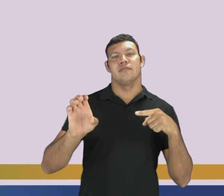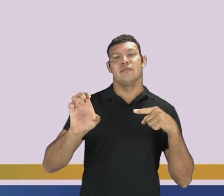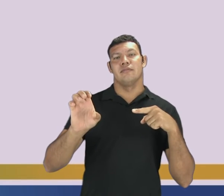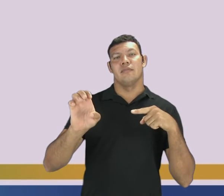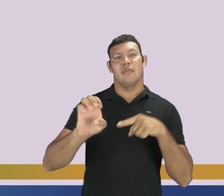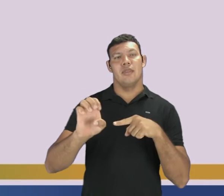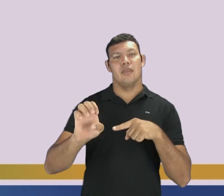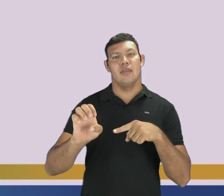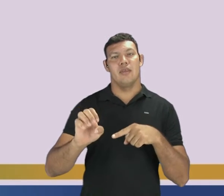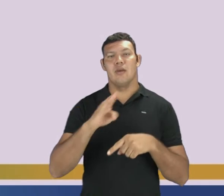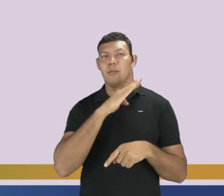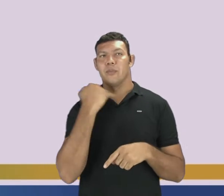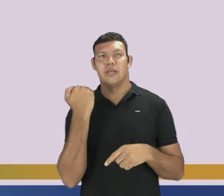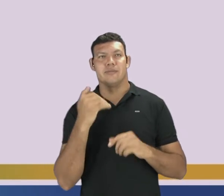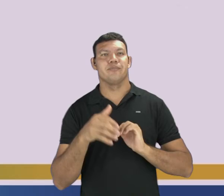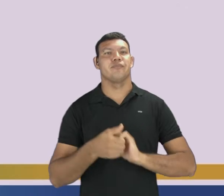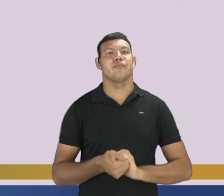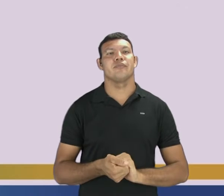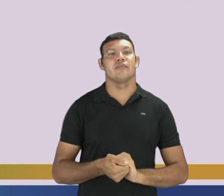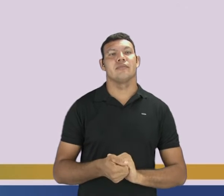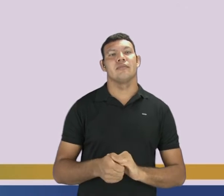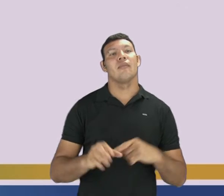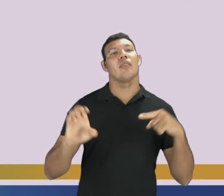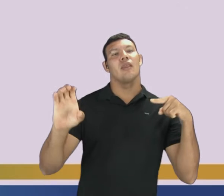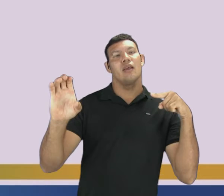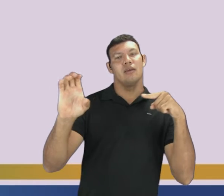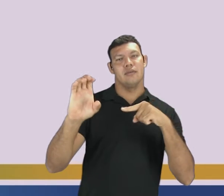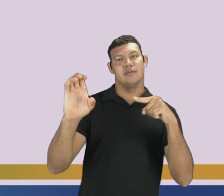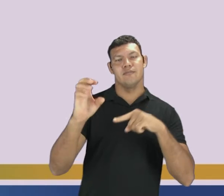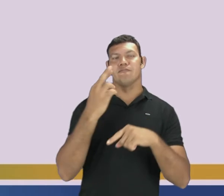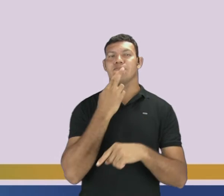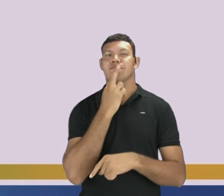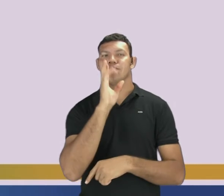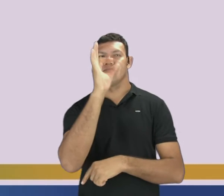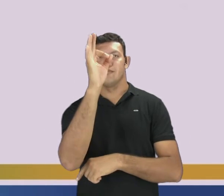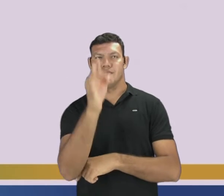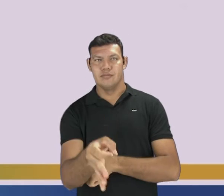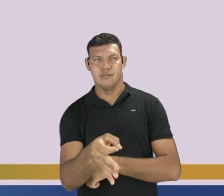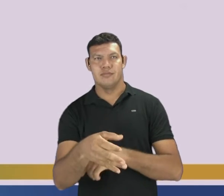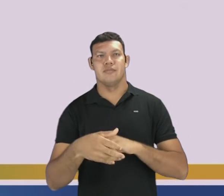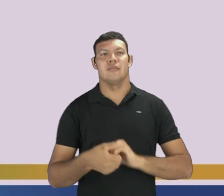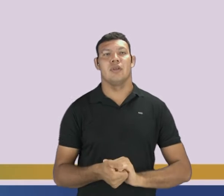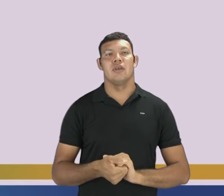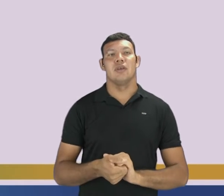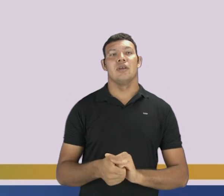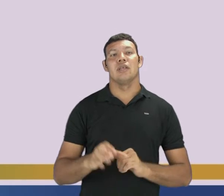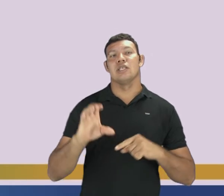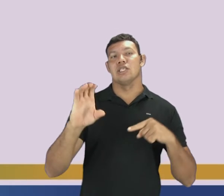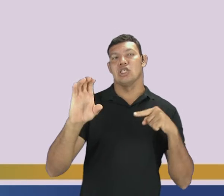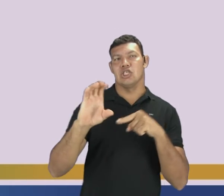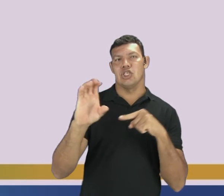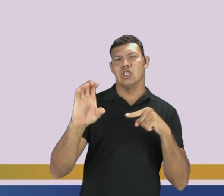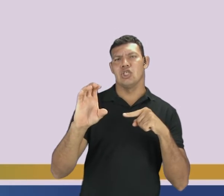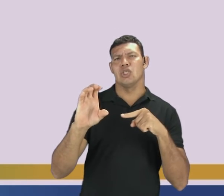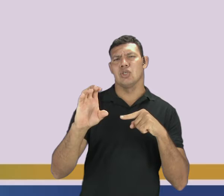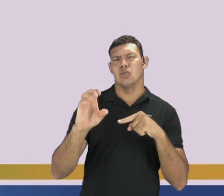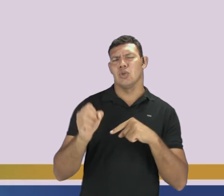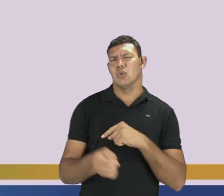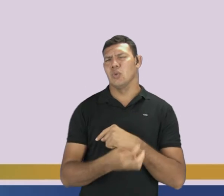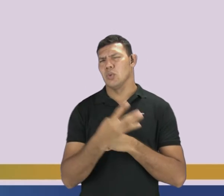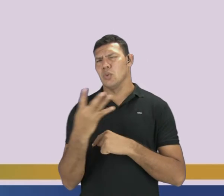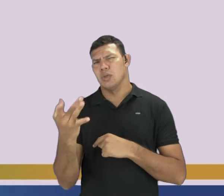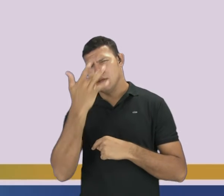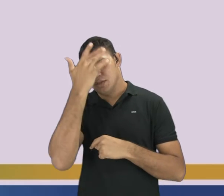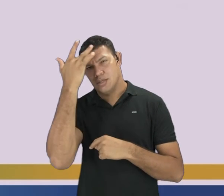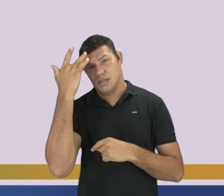resposta correta é a letra C, a taxa, né, de densidade demográfica, que nós vimos, né, no início da nossa